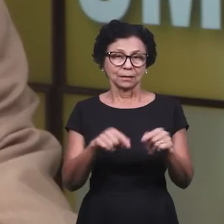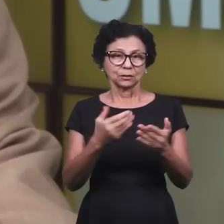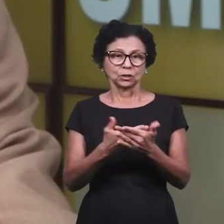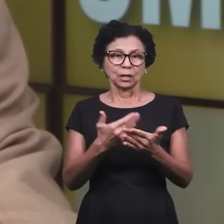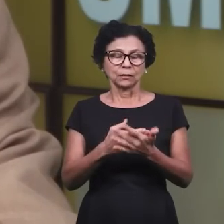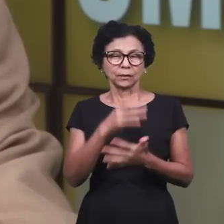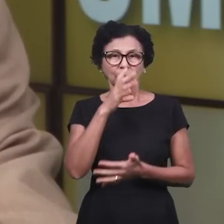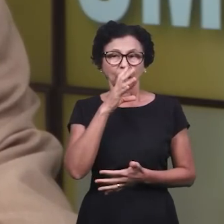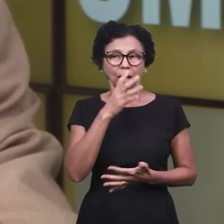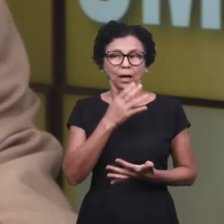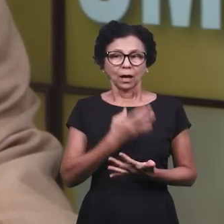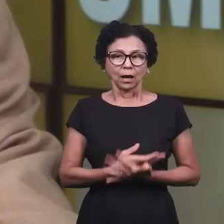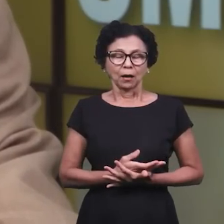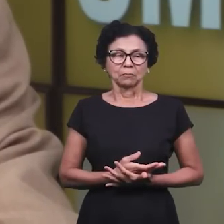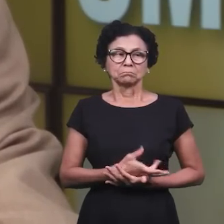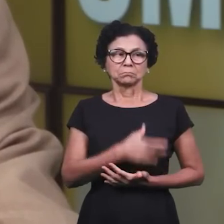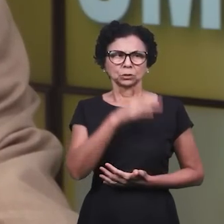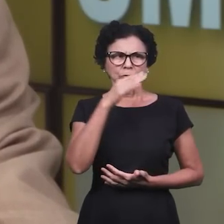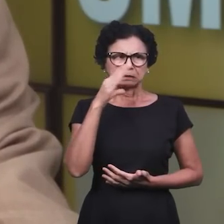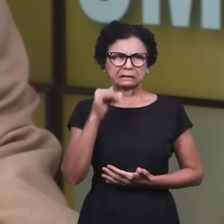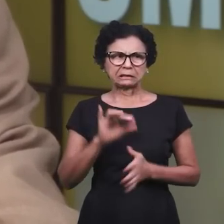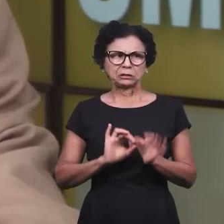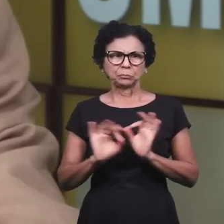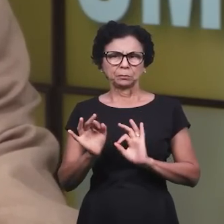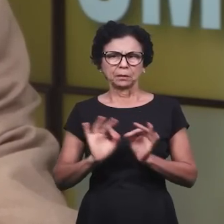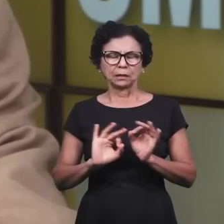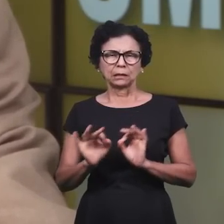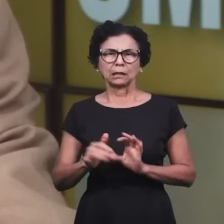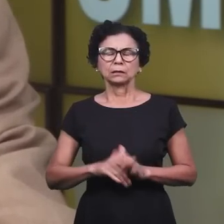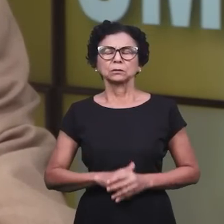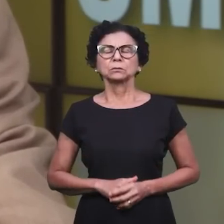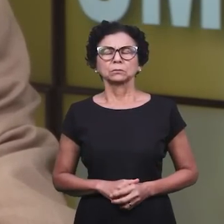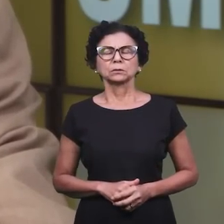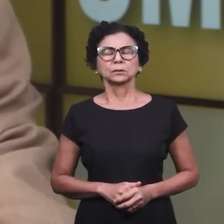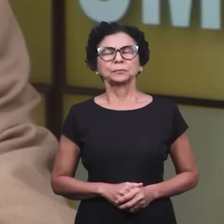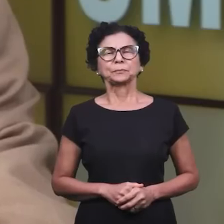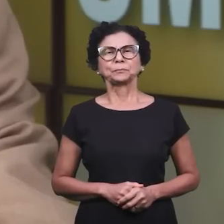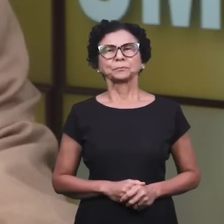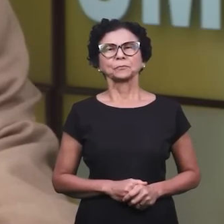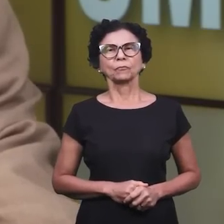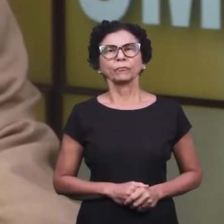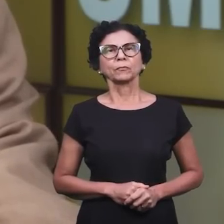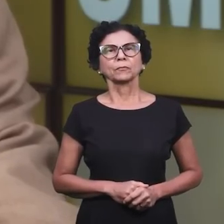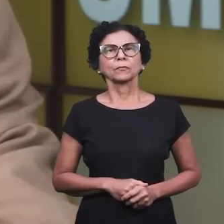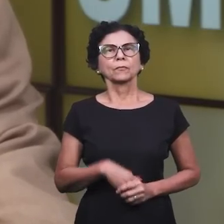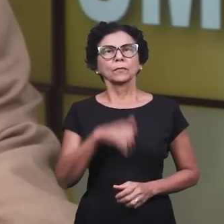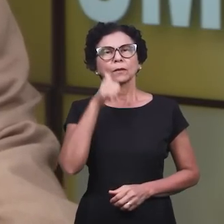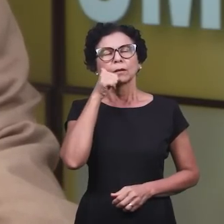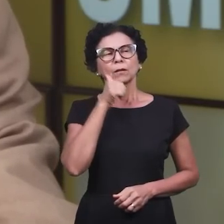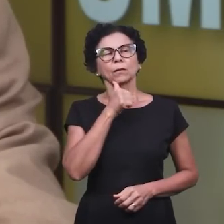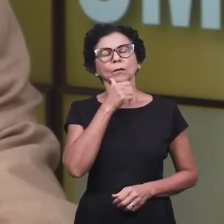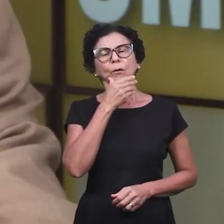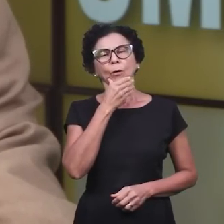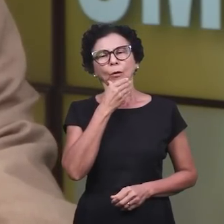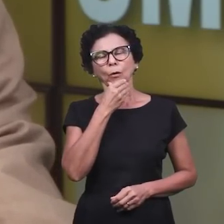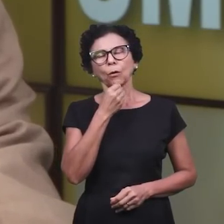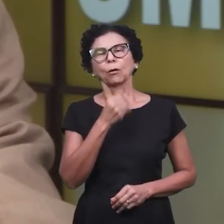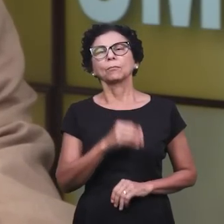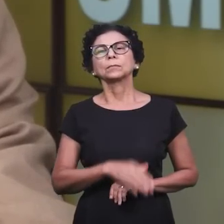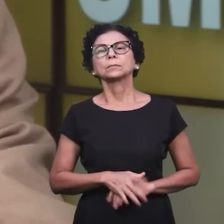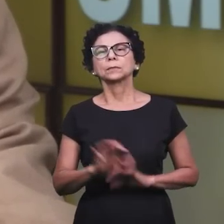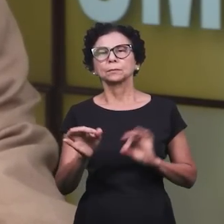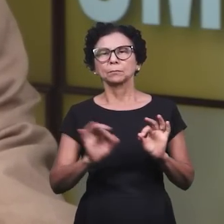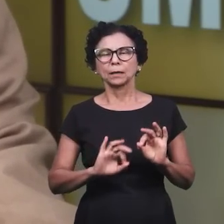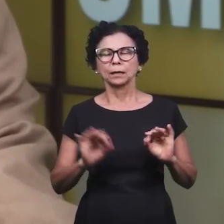bem preparada, não é? Ela prepara cidadãos, né, ali, homens, mulheres, mas ela prepara servos também, cidadãos